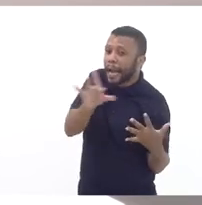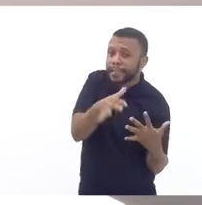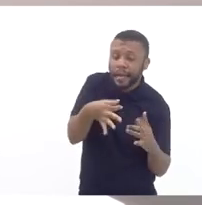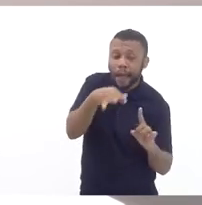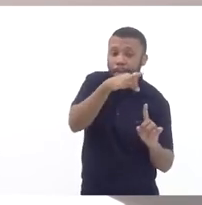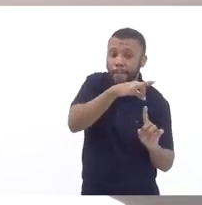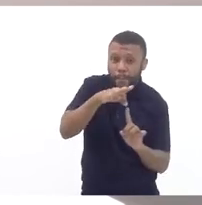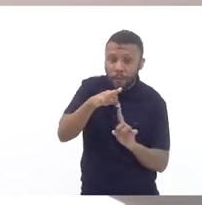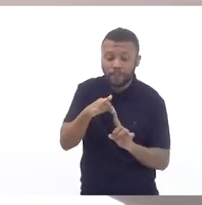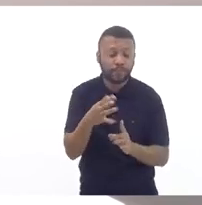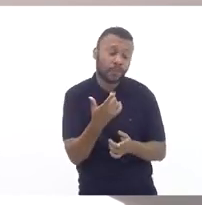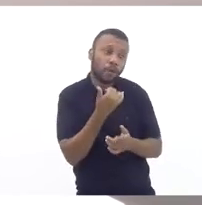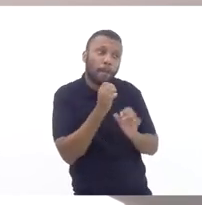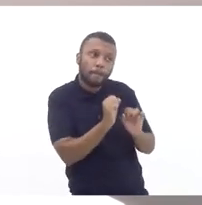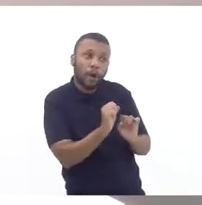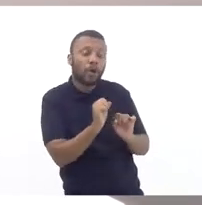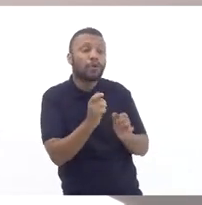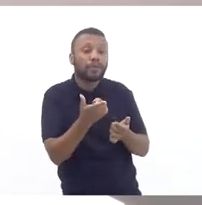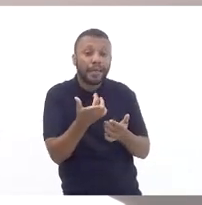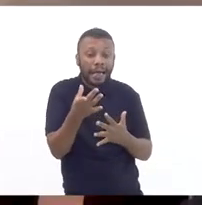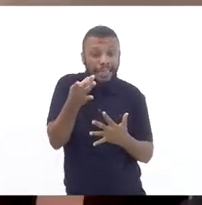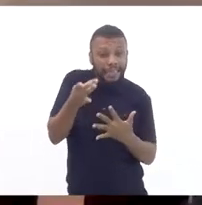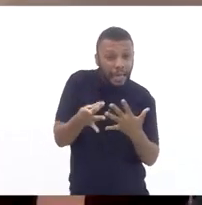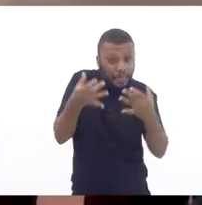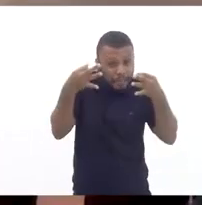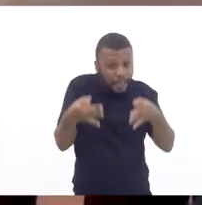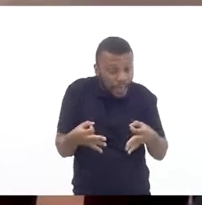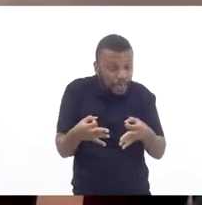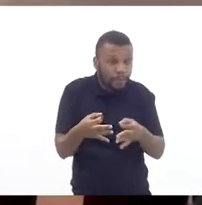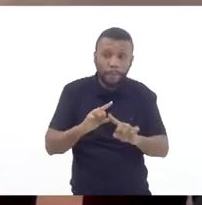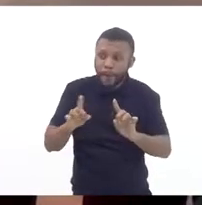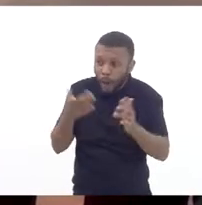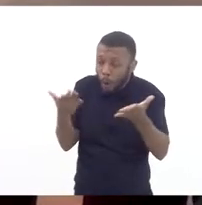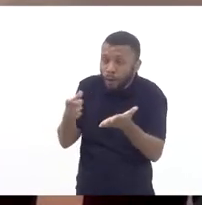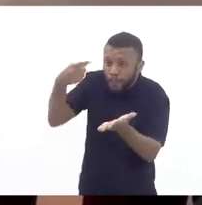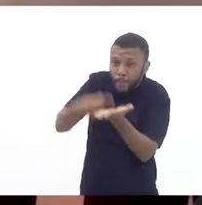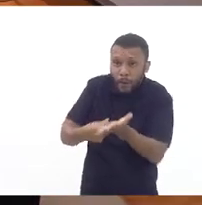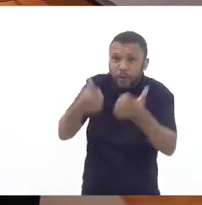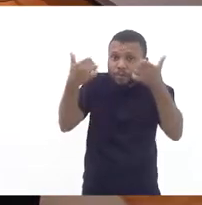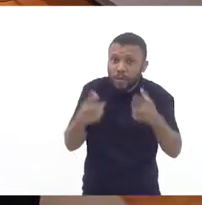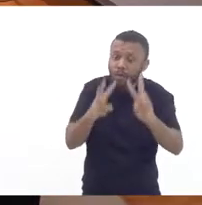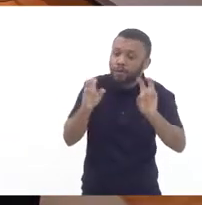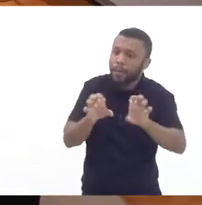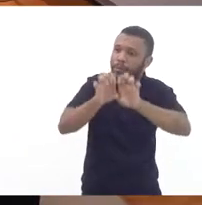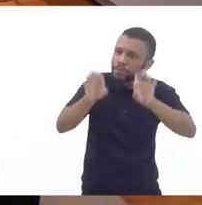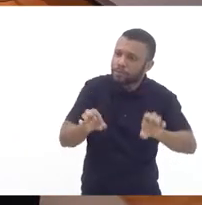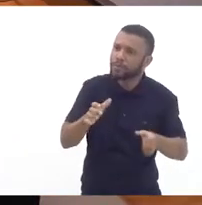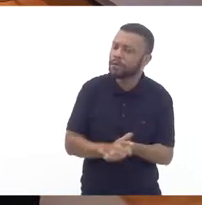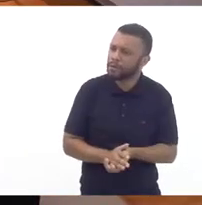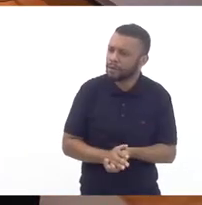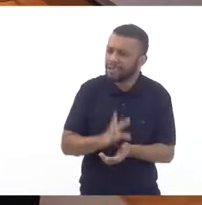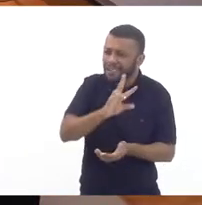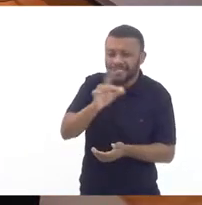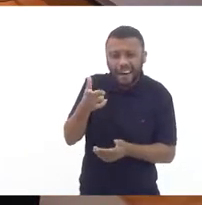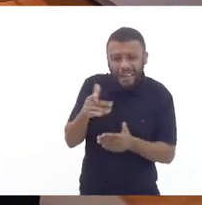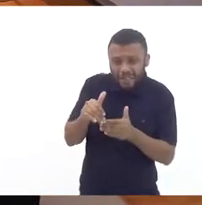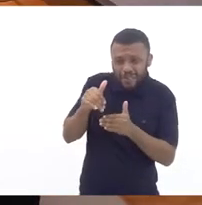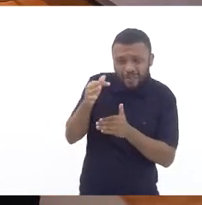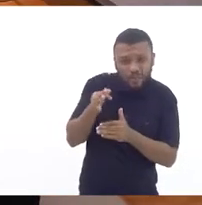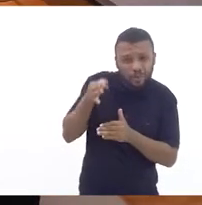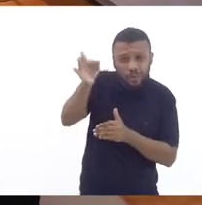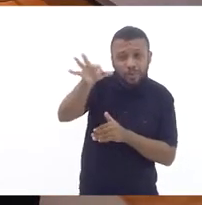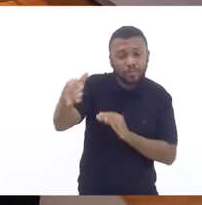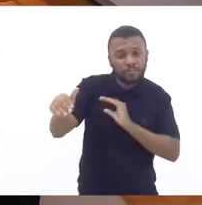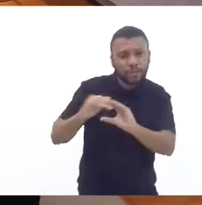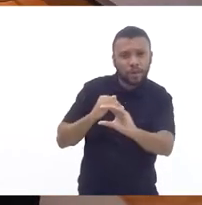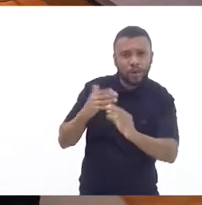posso encaminhar o relatório, não tenho detalhe aqui comigo agora. Mas hoje não é audiência para tratar da questão da infraestrutura? Não era para o senhor trazer esse material? Sim. A Getransp